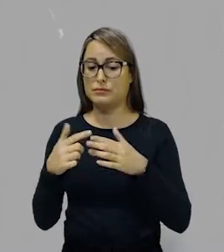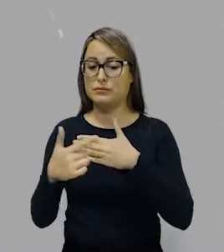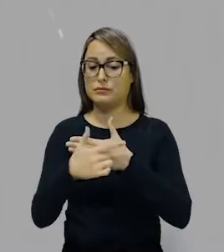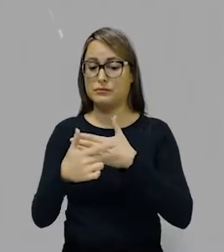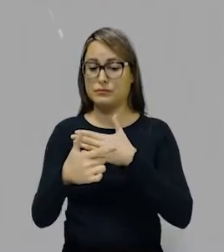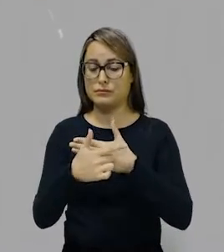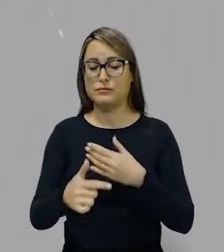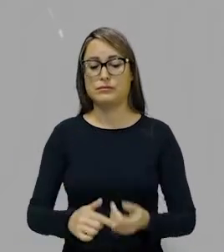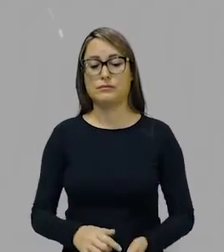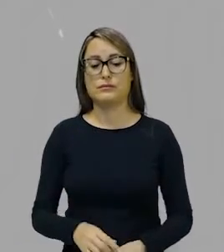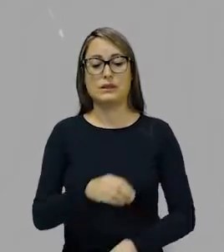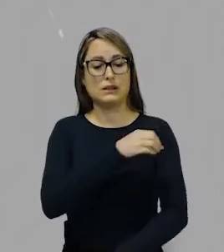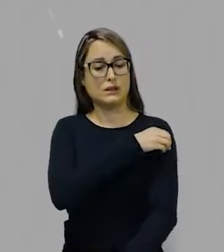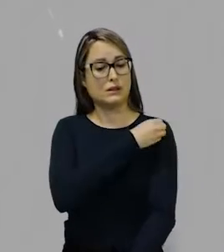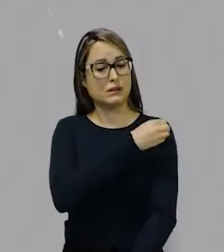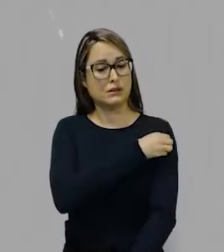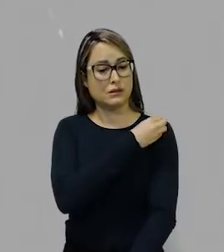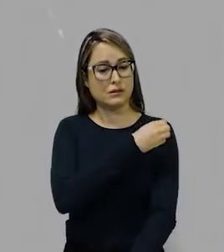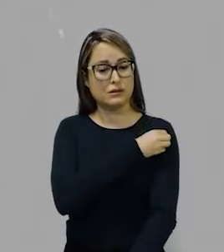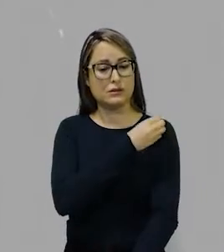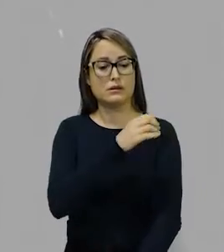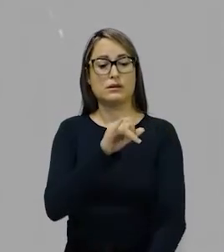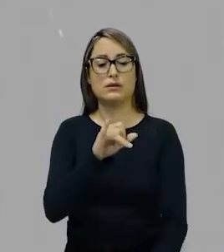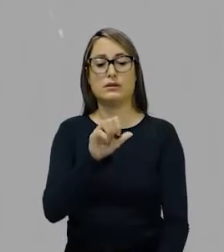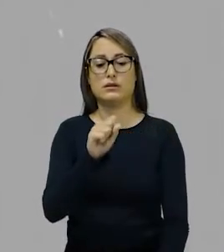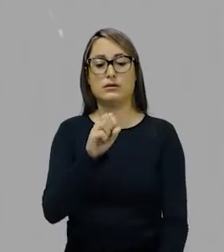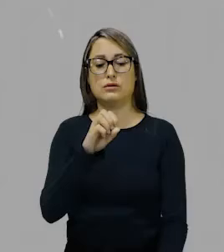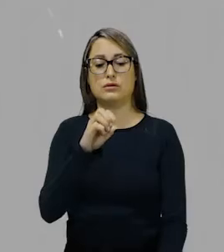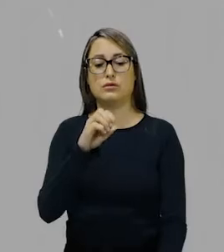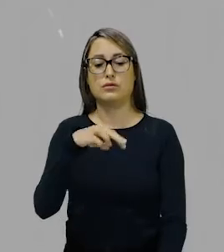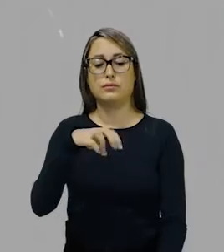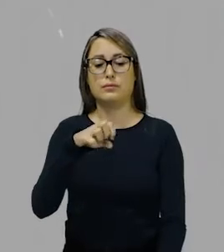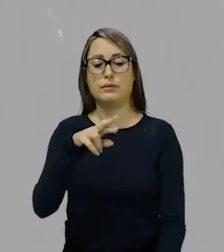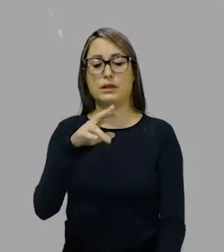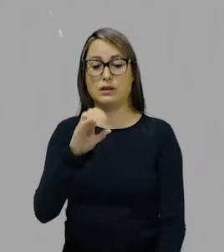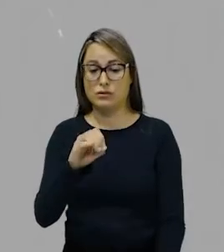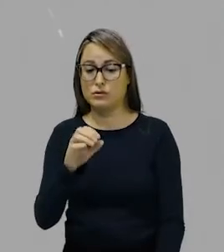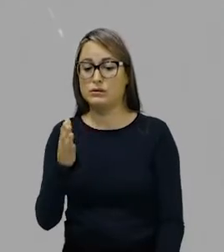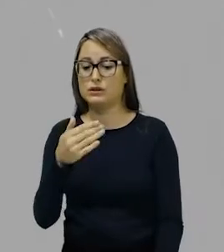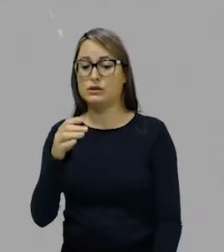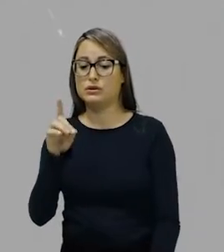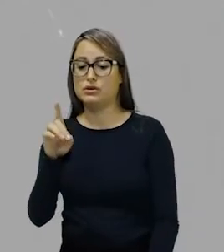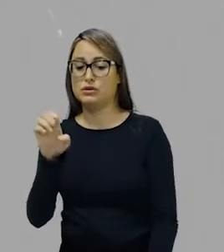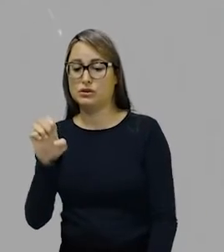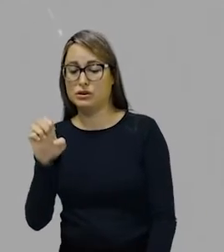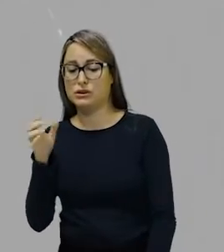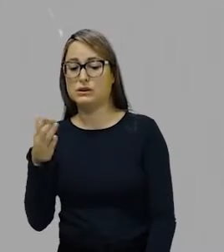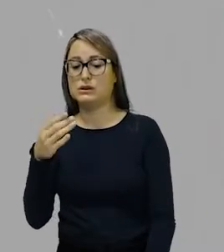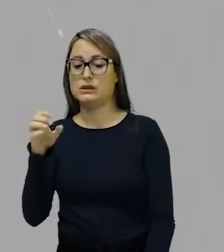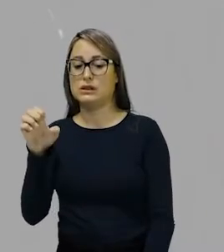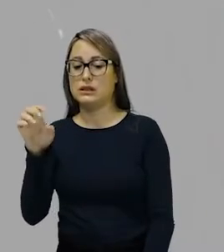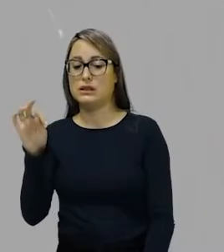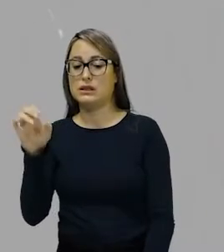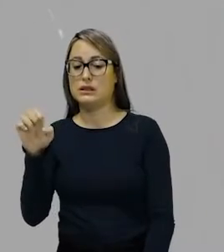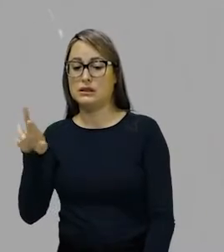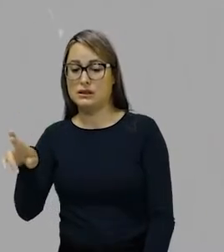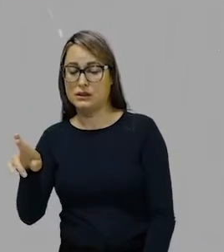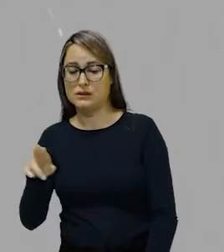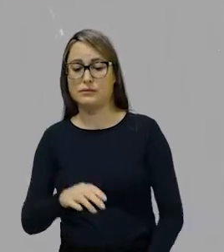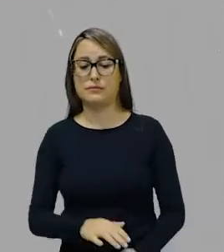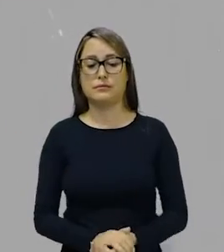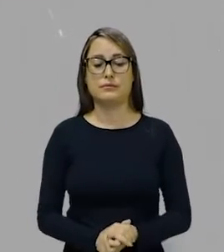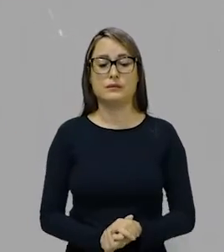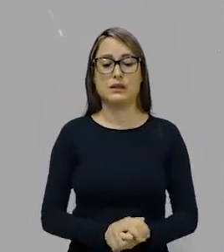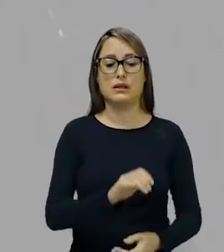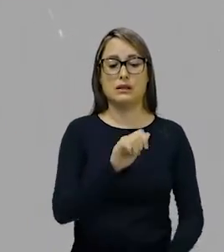só, álcool é isômero de éter. Álcool e éter. Show? Aldeído,